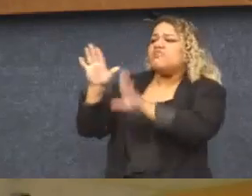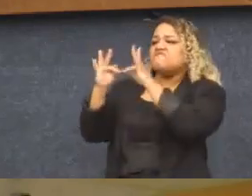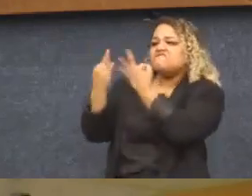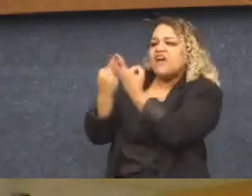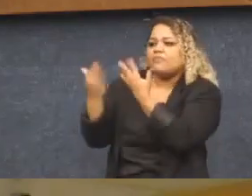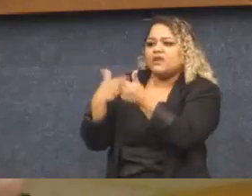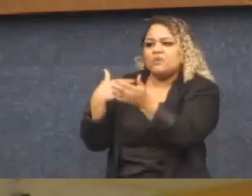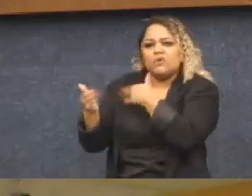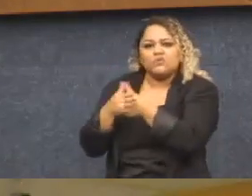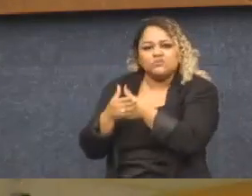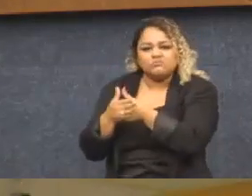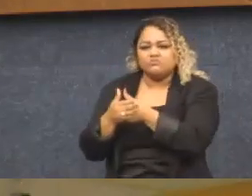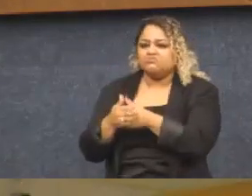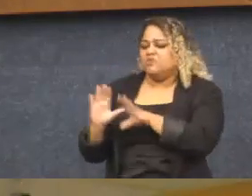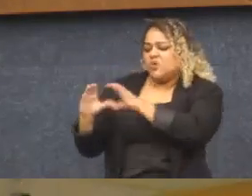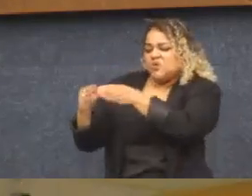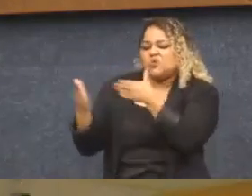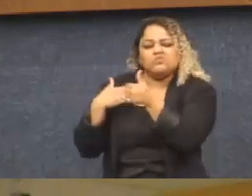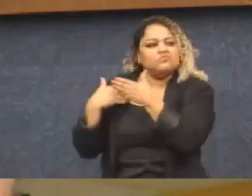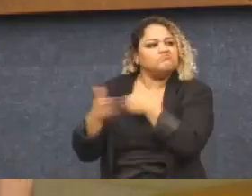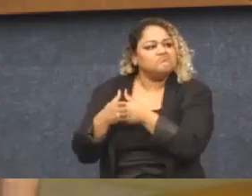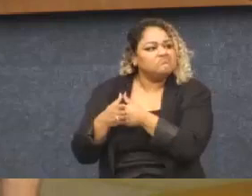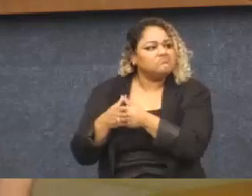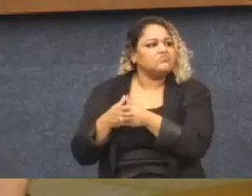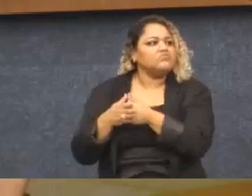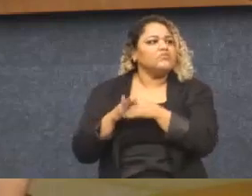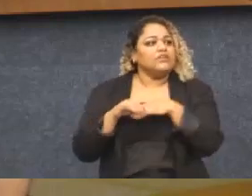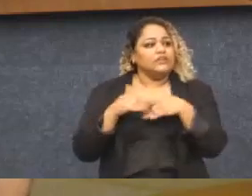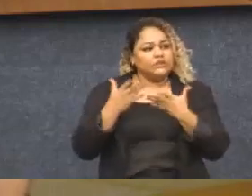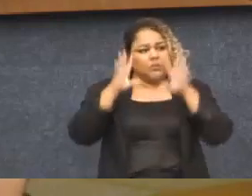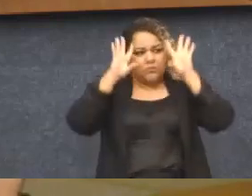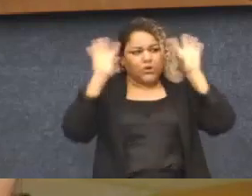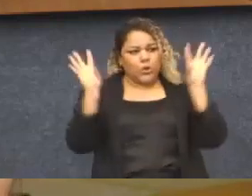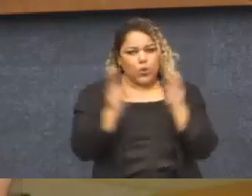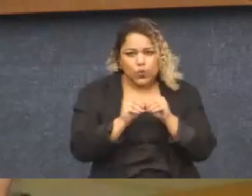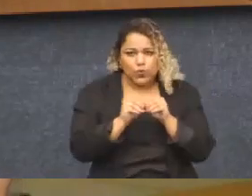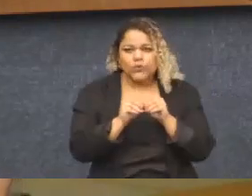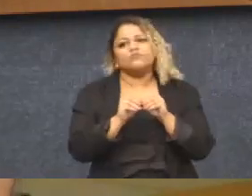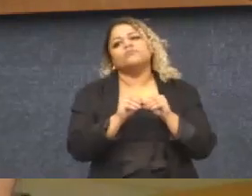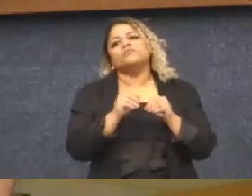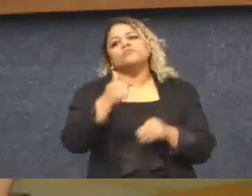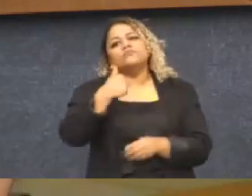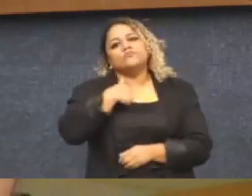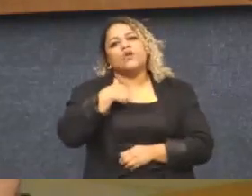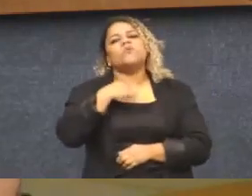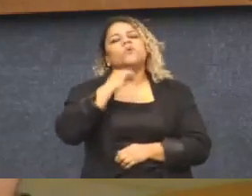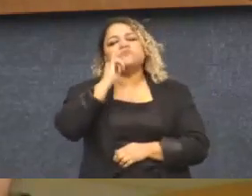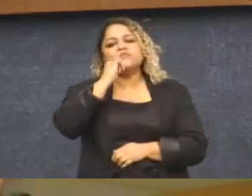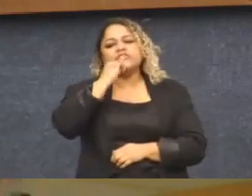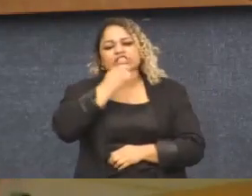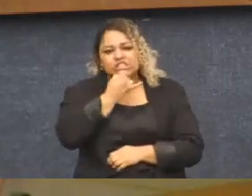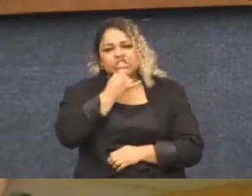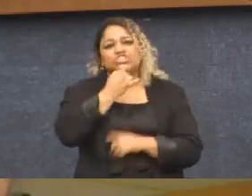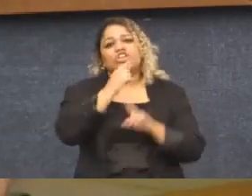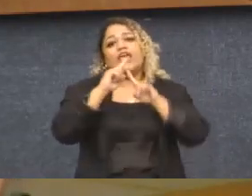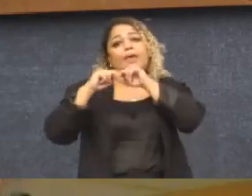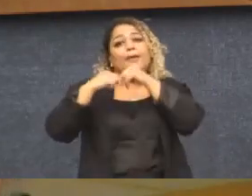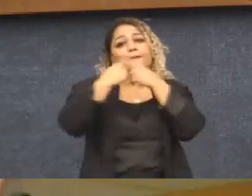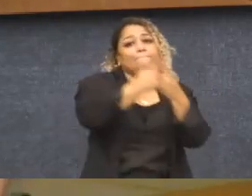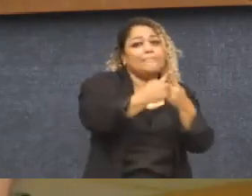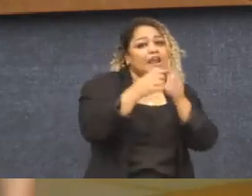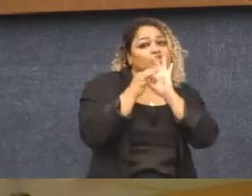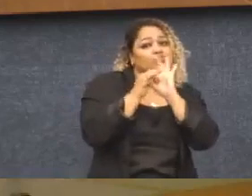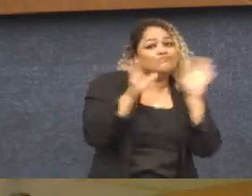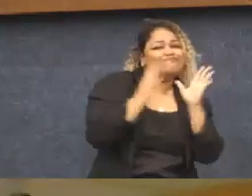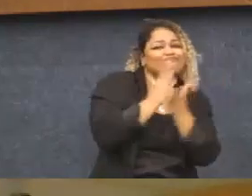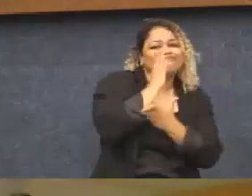O bando que for. Vereador, para concluir. Então, para concluir, lamento muito que esse empréstimo não tenha sido